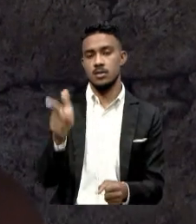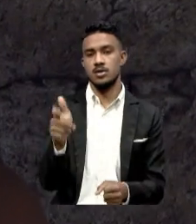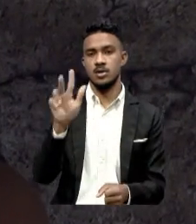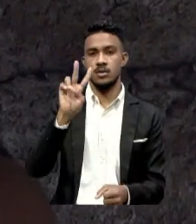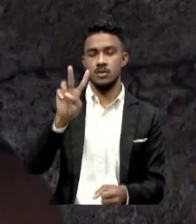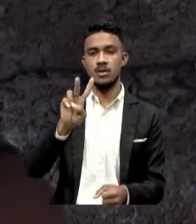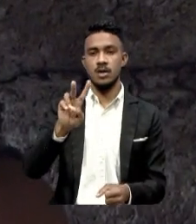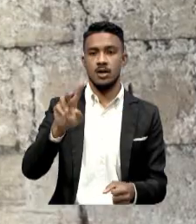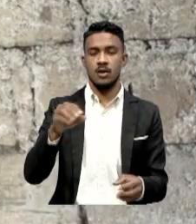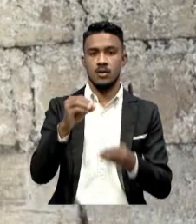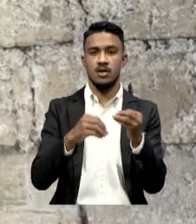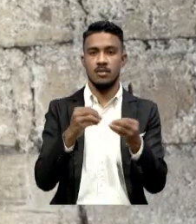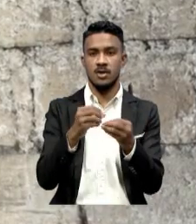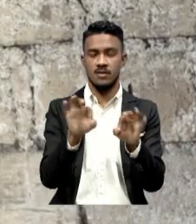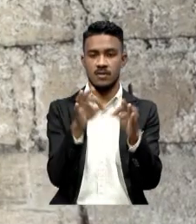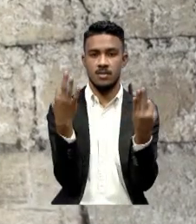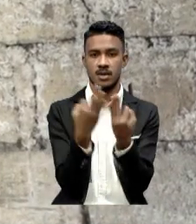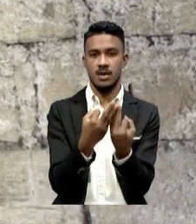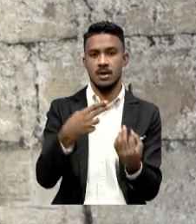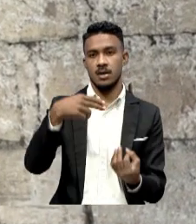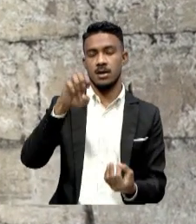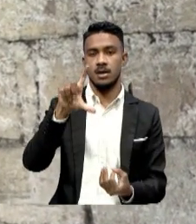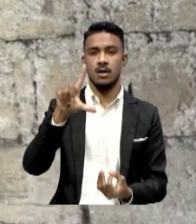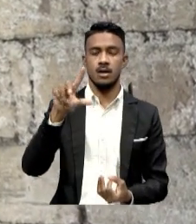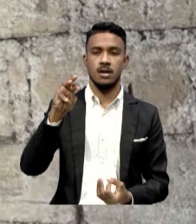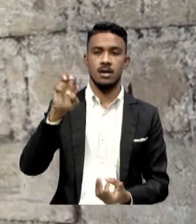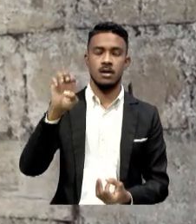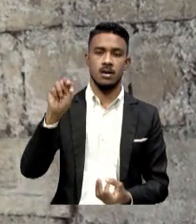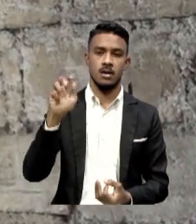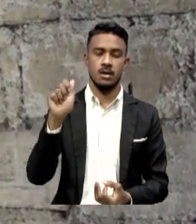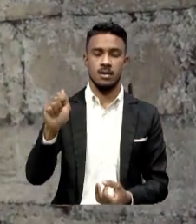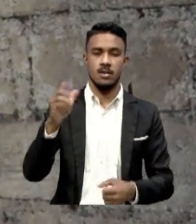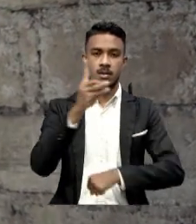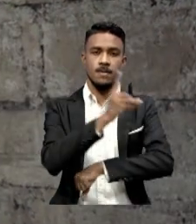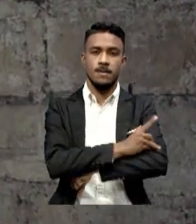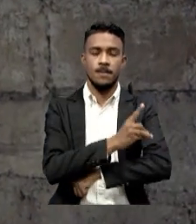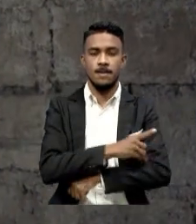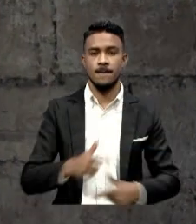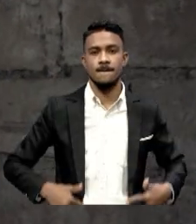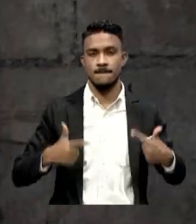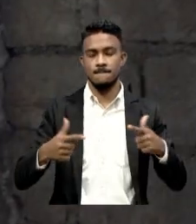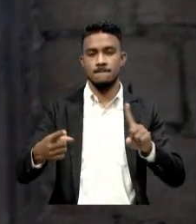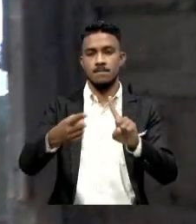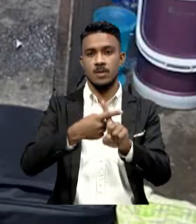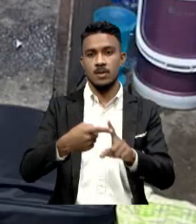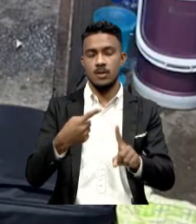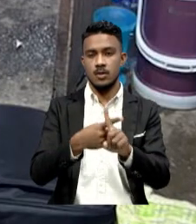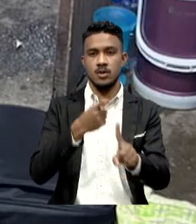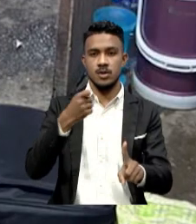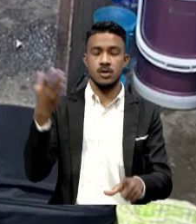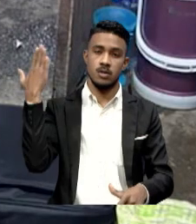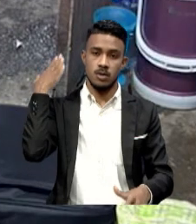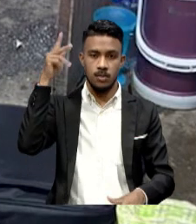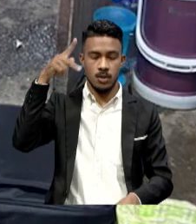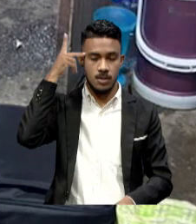familia Sebastião Guzmão ho Elena Suárez nia Moris lor-loron nian. Iha reação positivo husi ex primeiro ministro